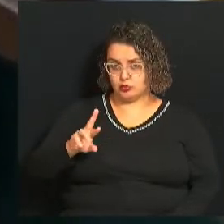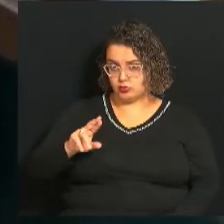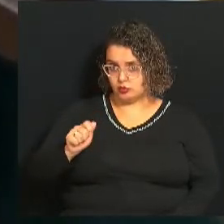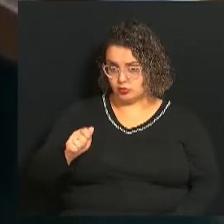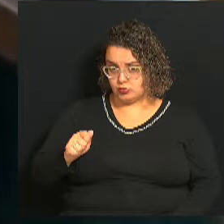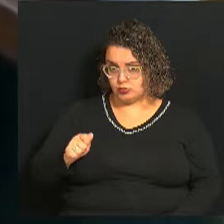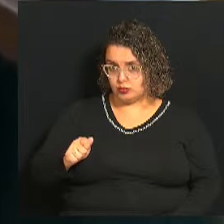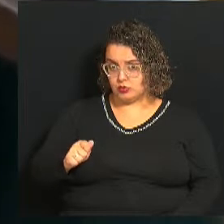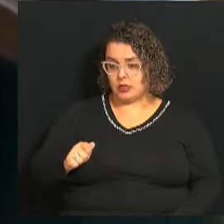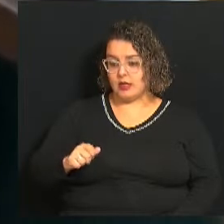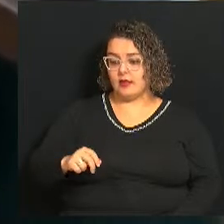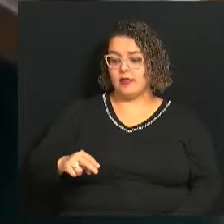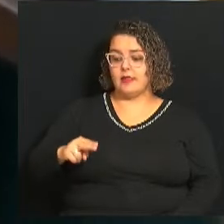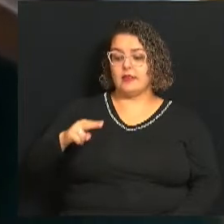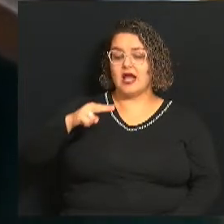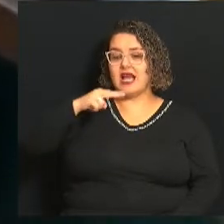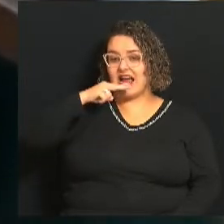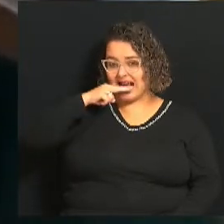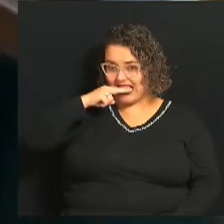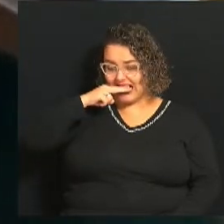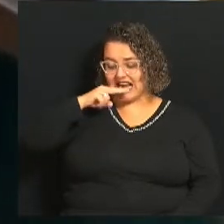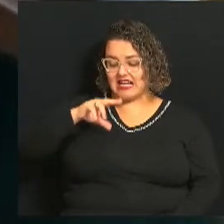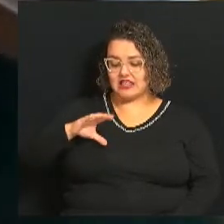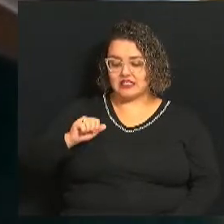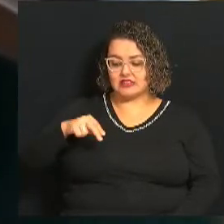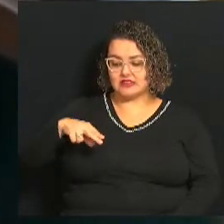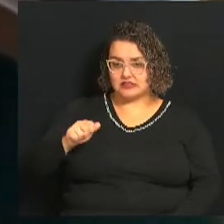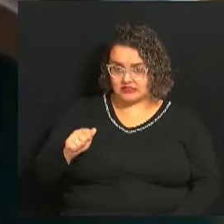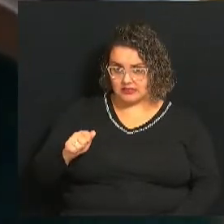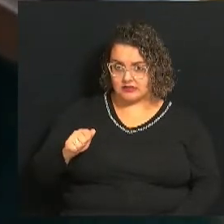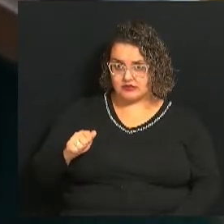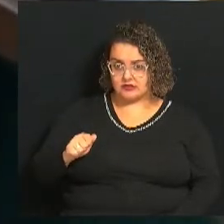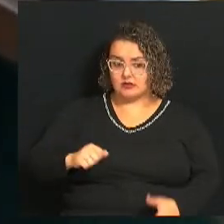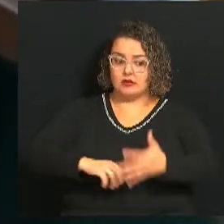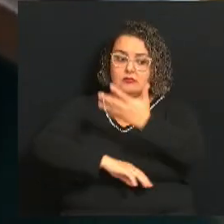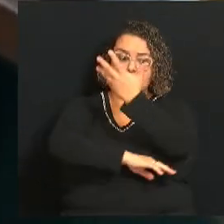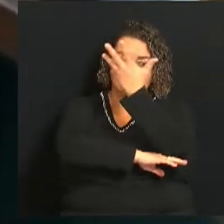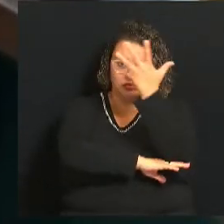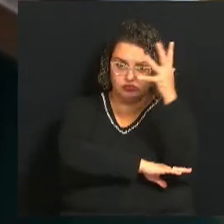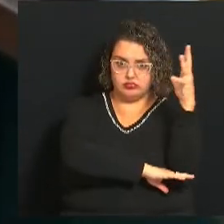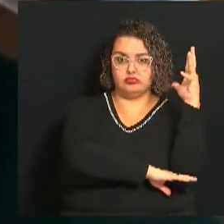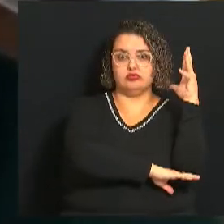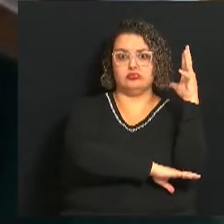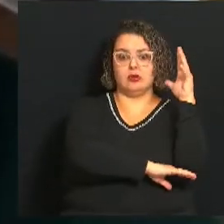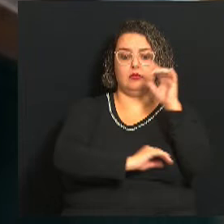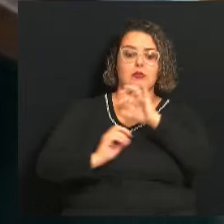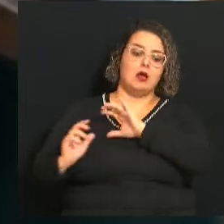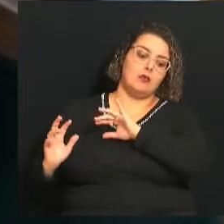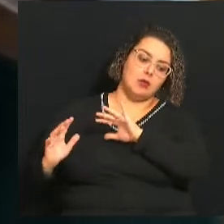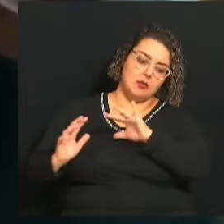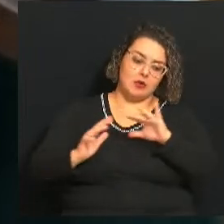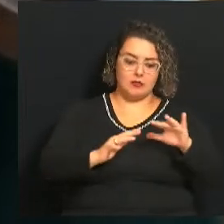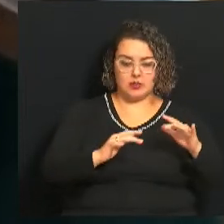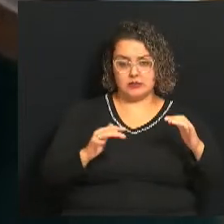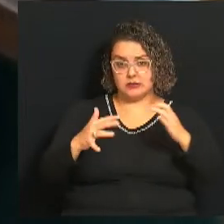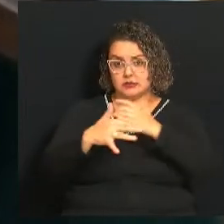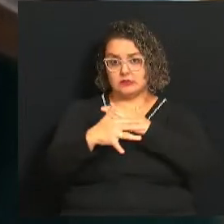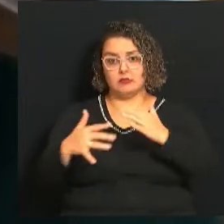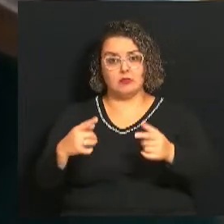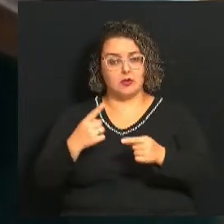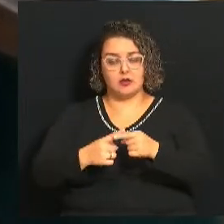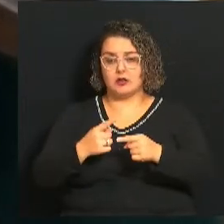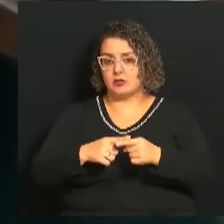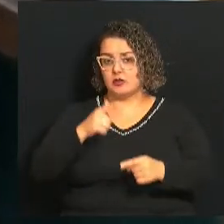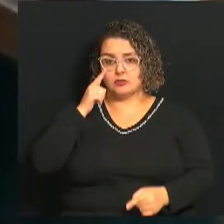pequena fauna busca abrigo nas árvores da cidade. porque eles não